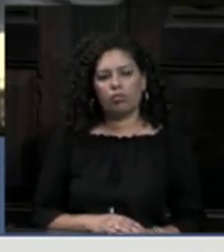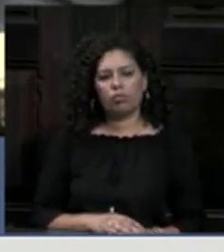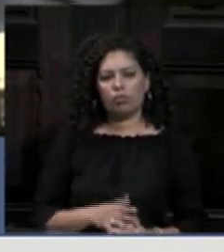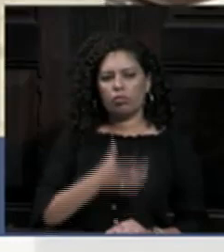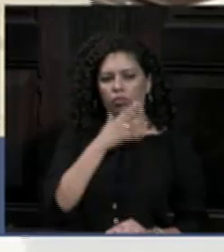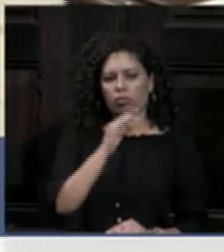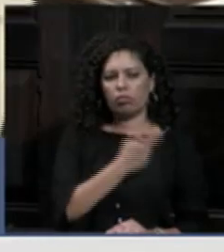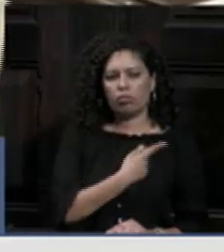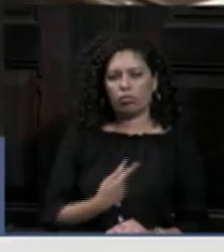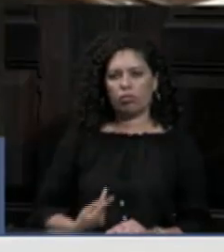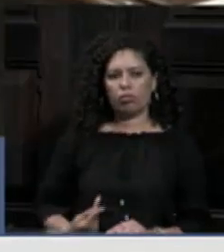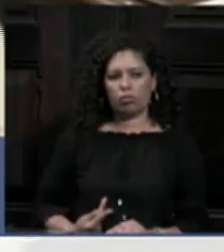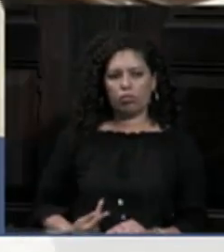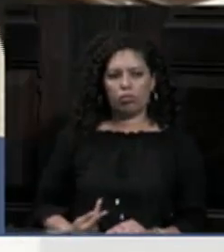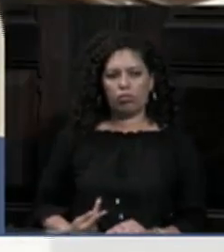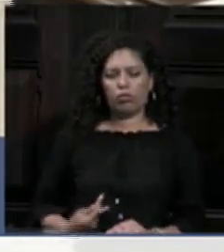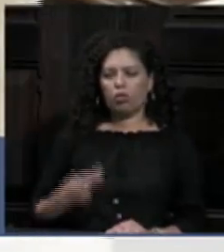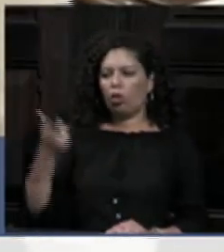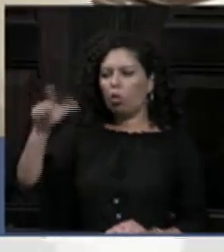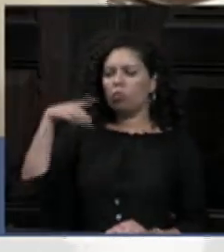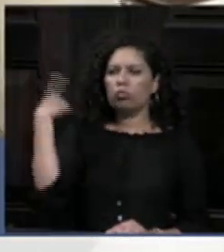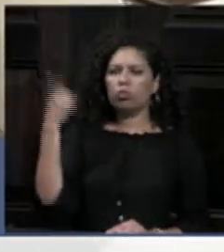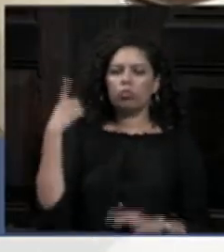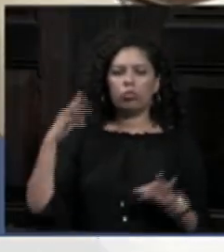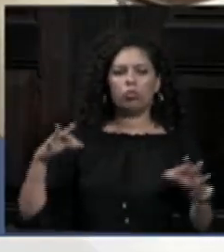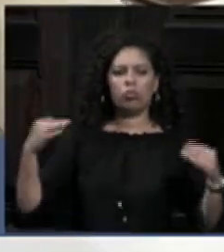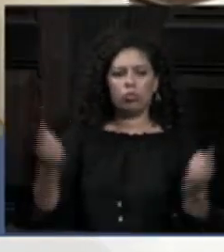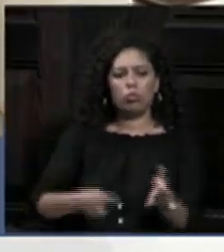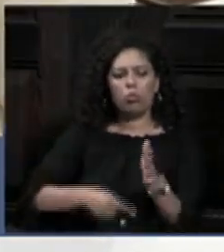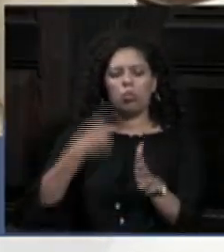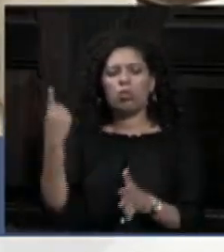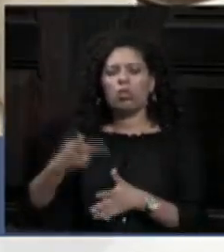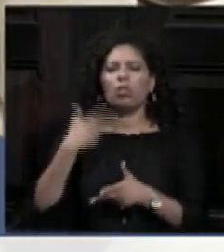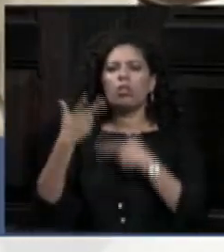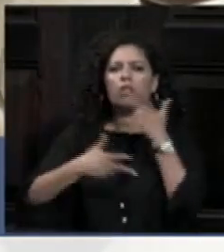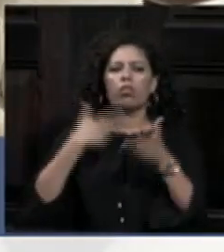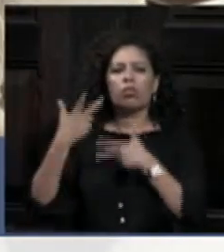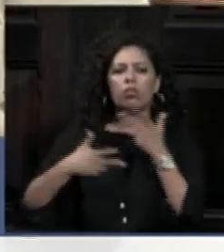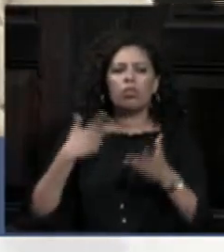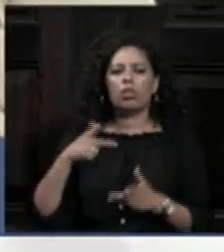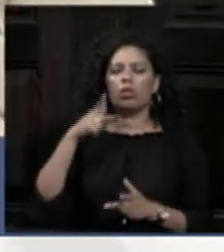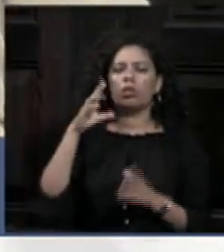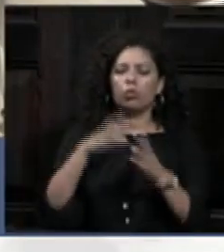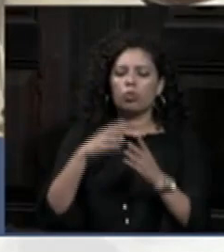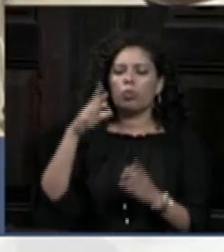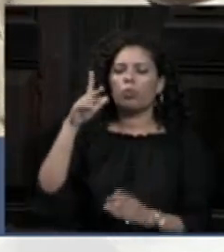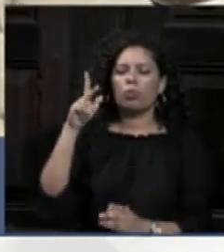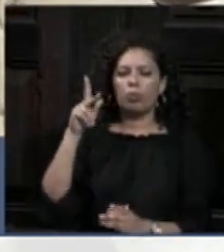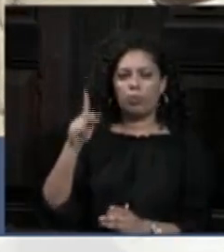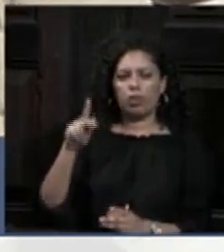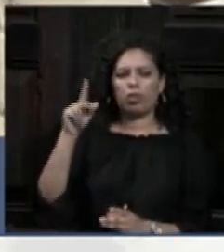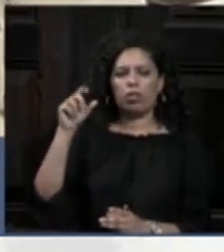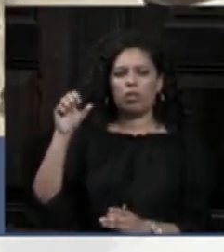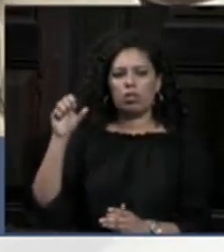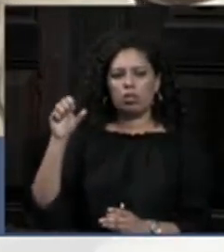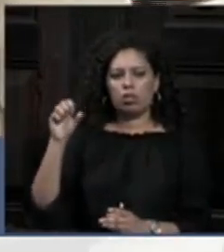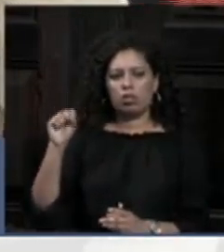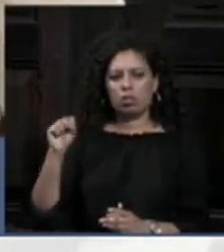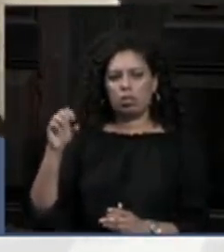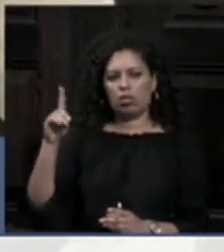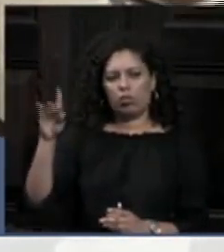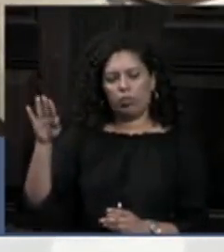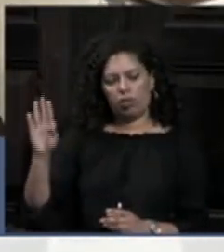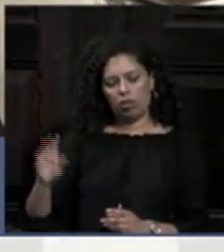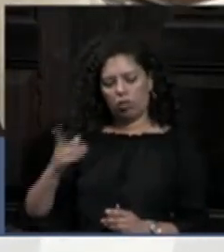presidente demais deputados primeiramente eu queria dizer que o pc do b votou sim a